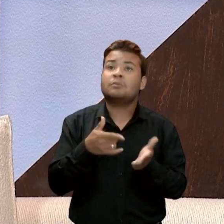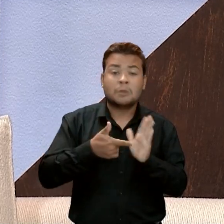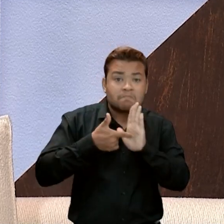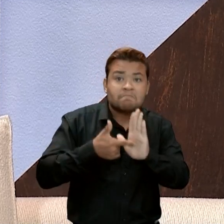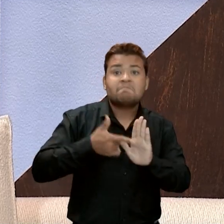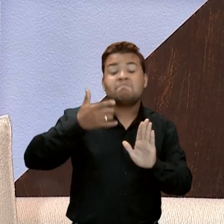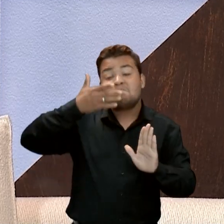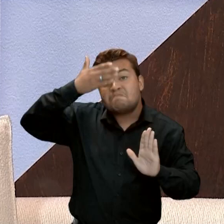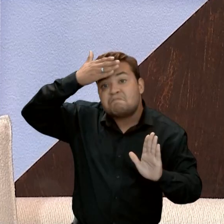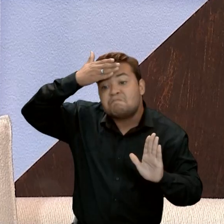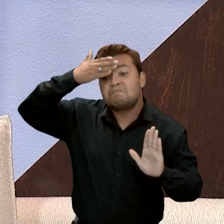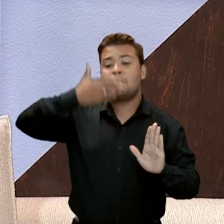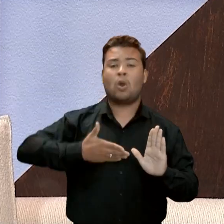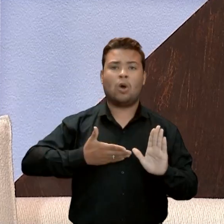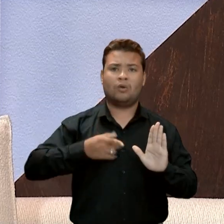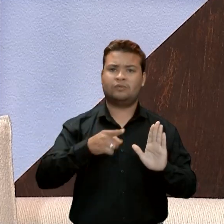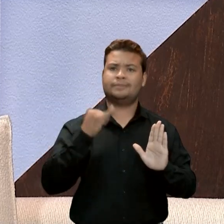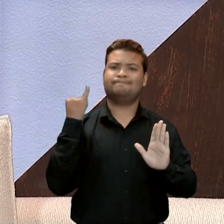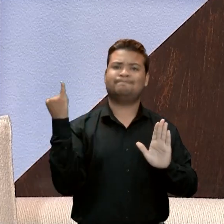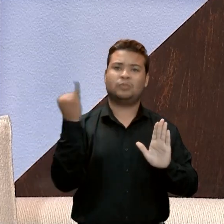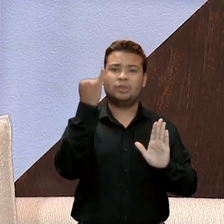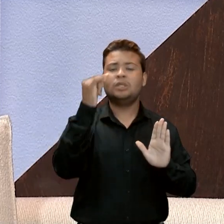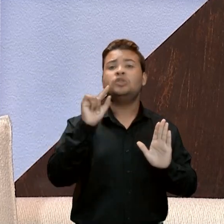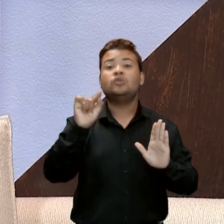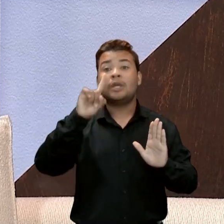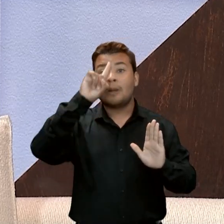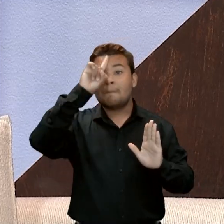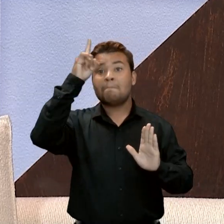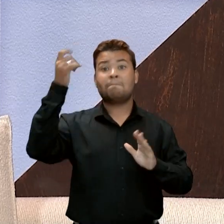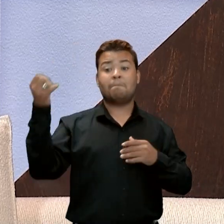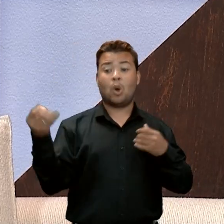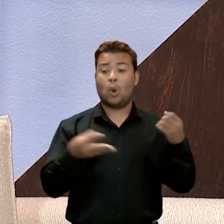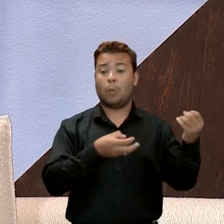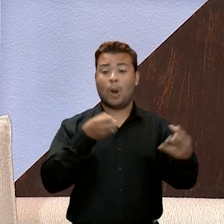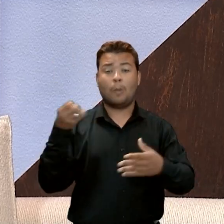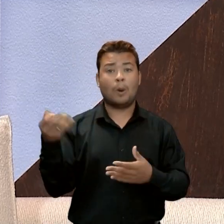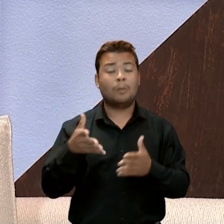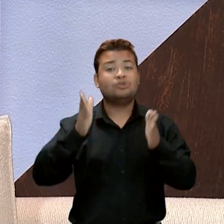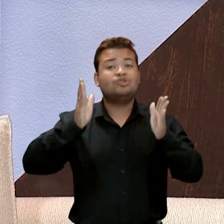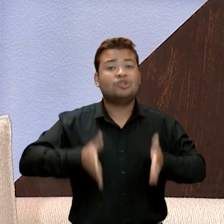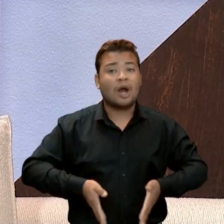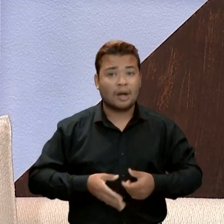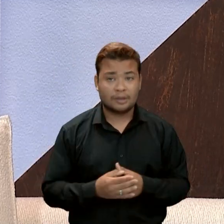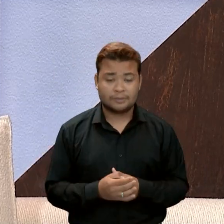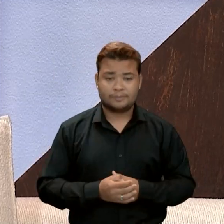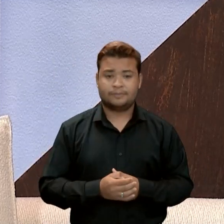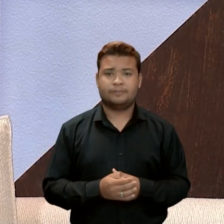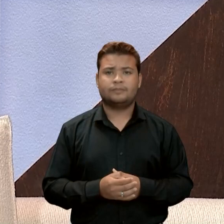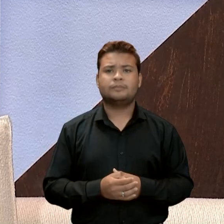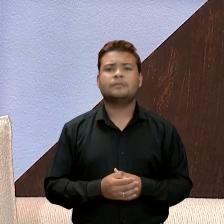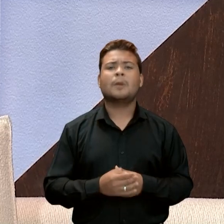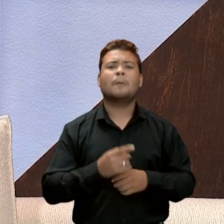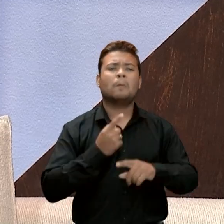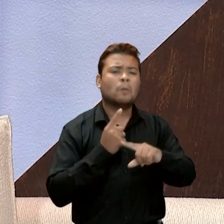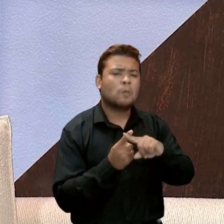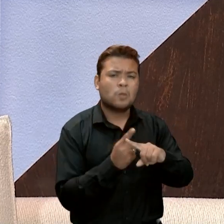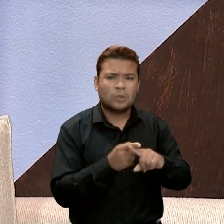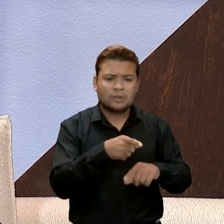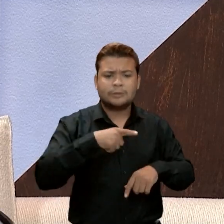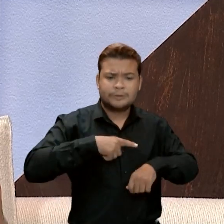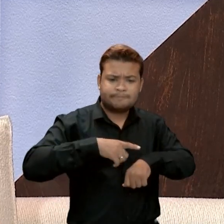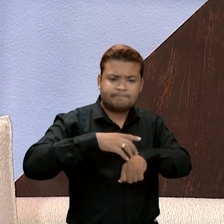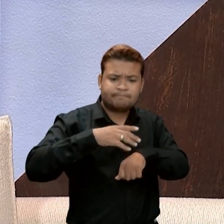exemplo muito significativo de inovação, né? Porque você consegue fazer com o rigor